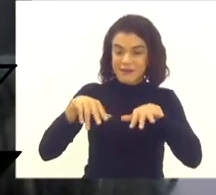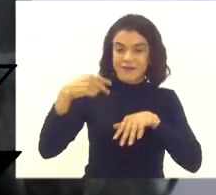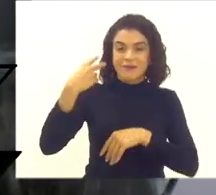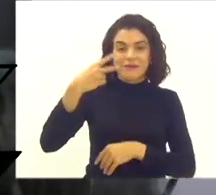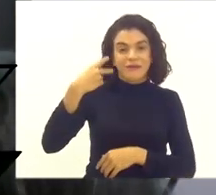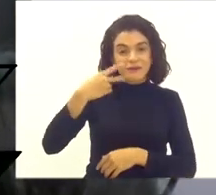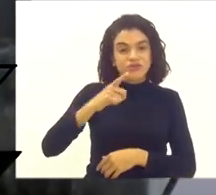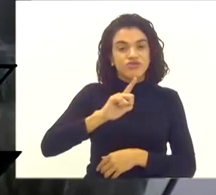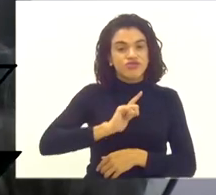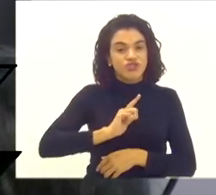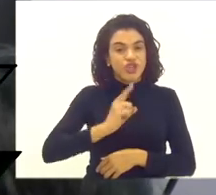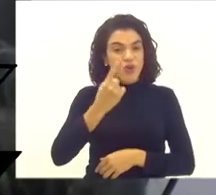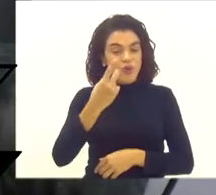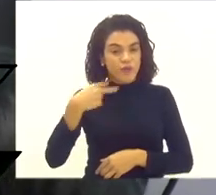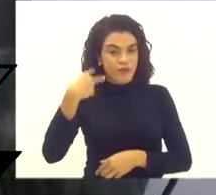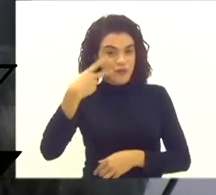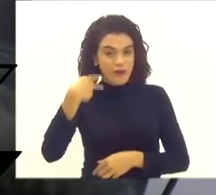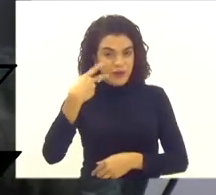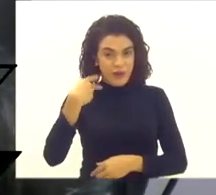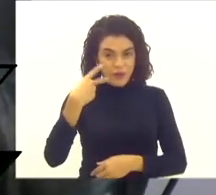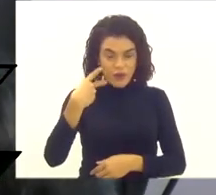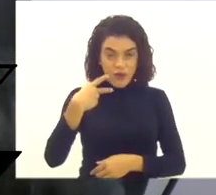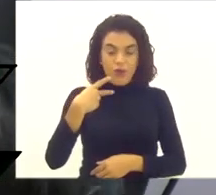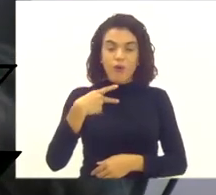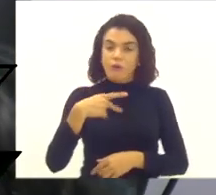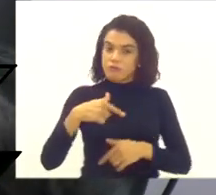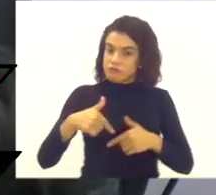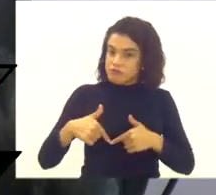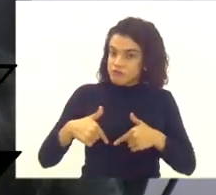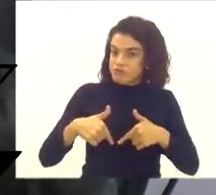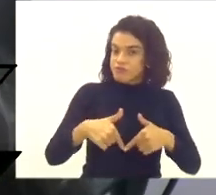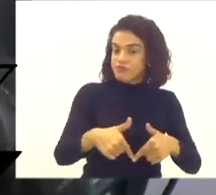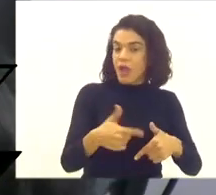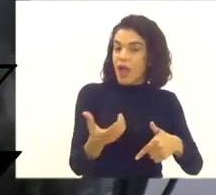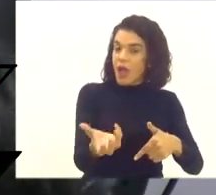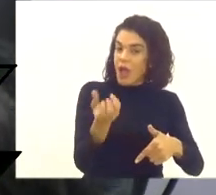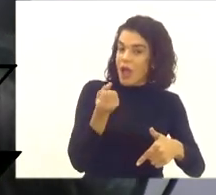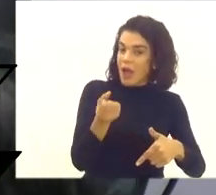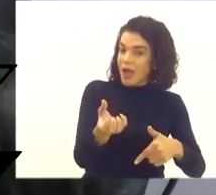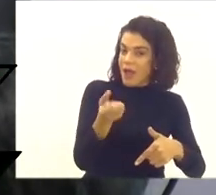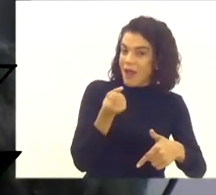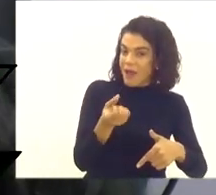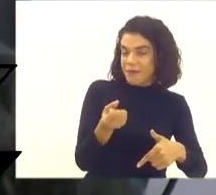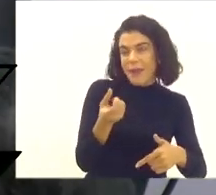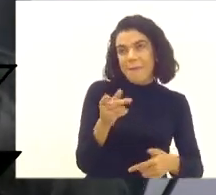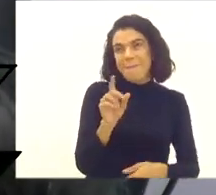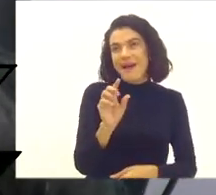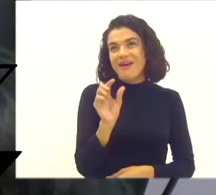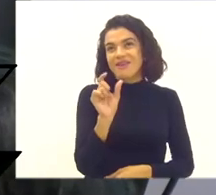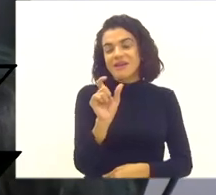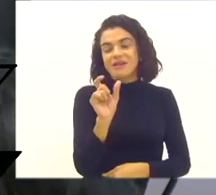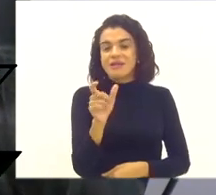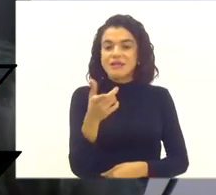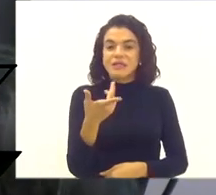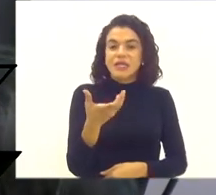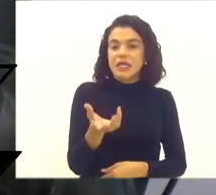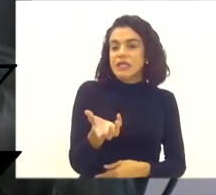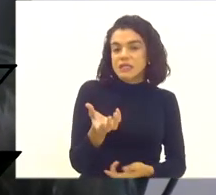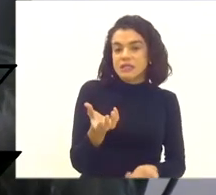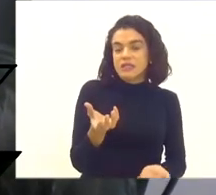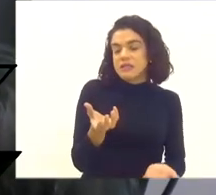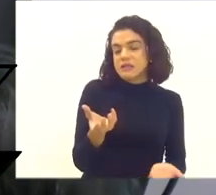havia um parlamentar que efetivamente ganhava ganhava na palavra mas que tinha